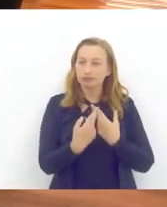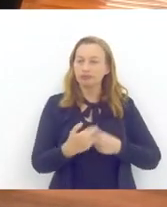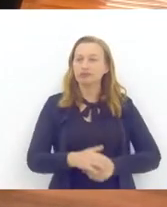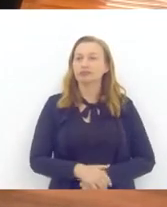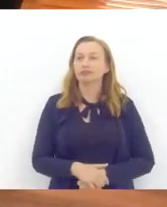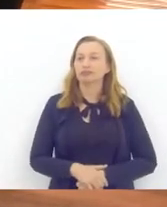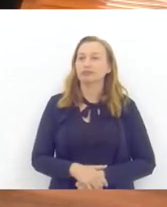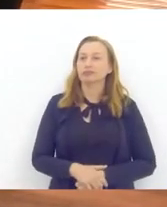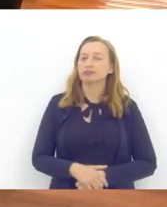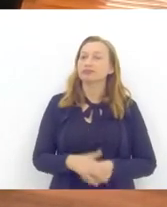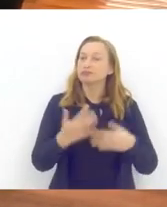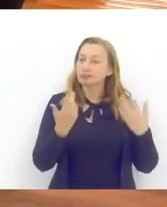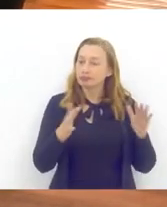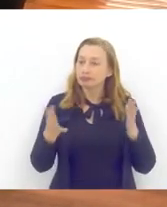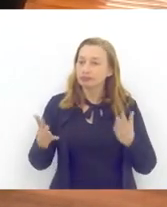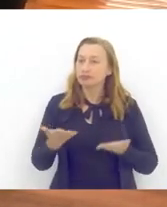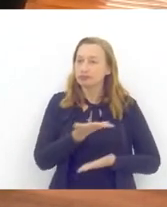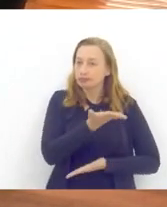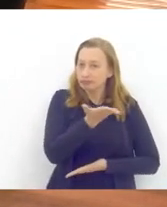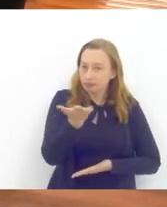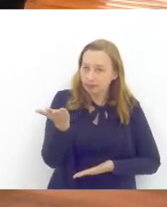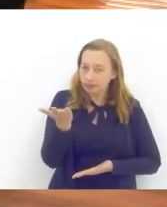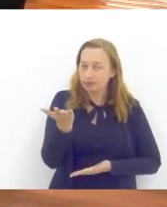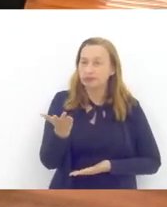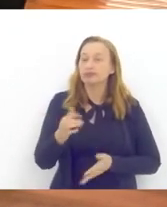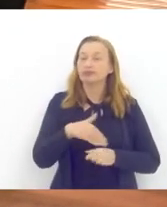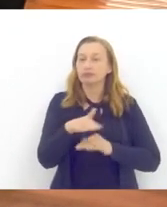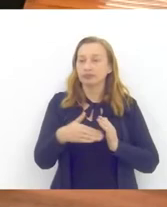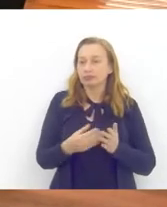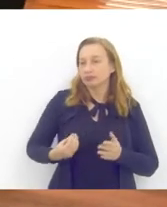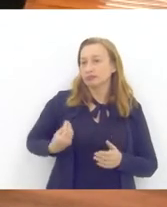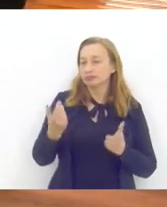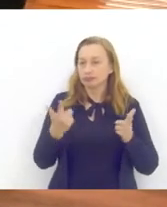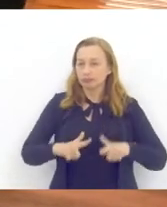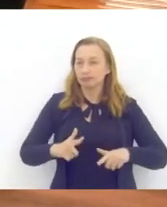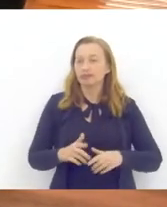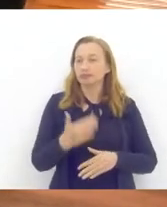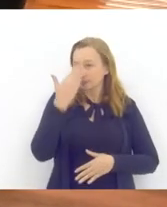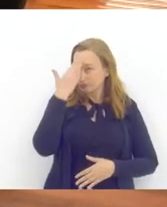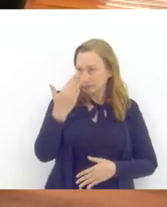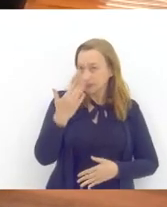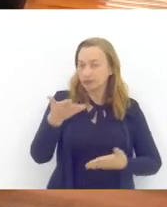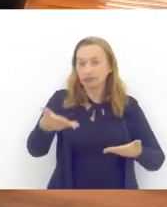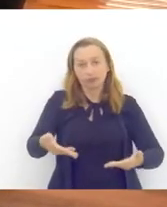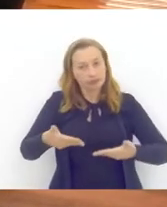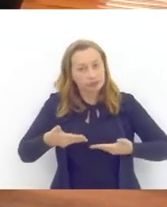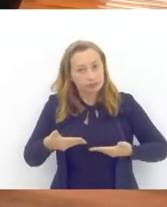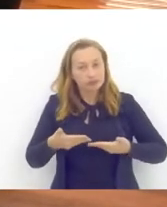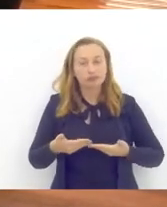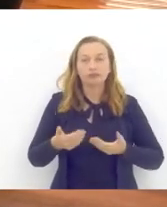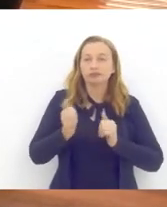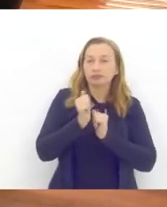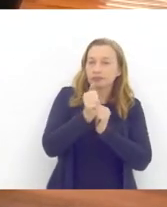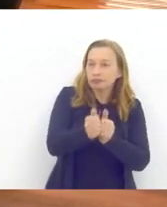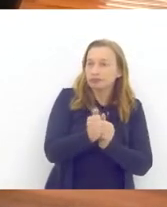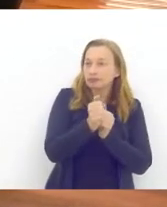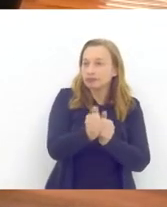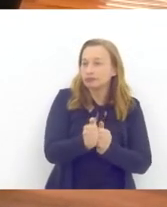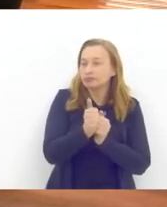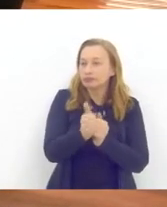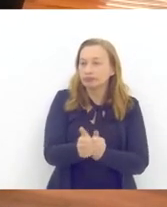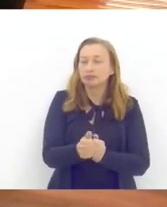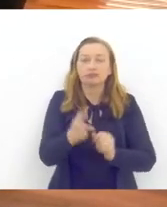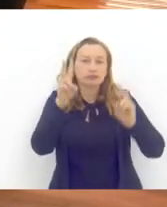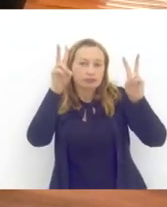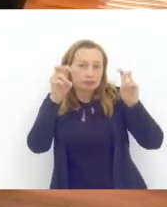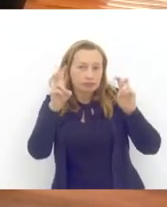Faço uma saudação a vocês e a todos que estão aqui presentes. Agradeço o convite. A gente vinha acompanhando essa